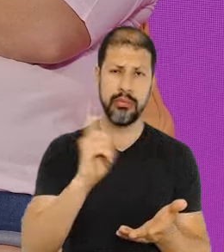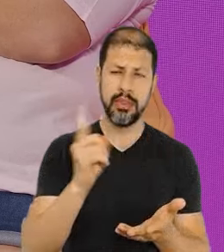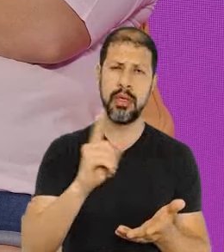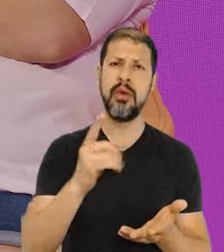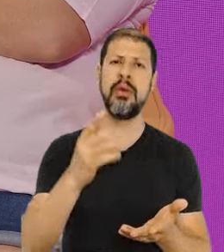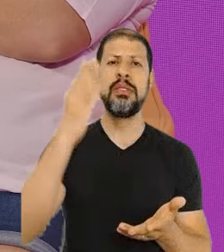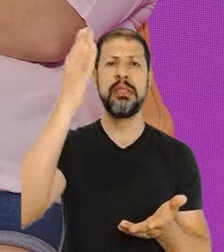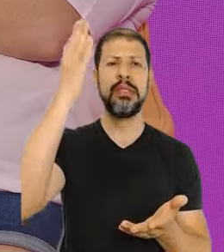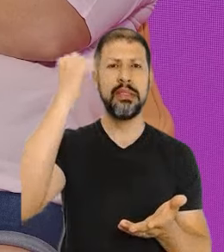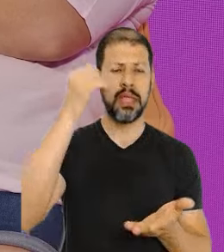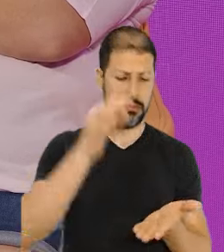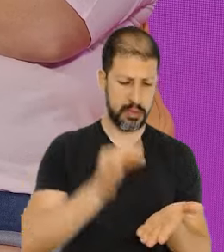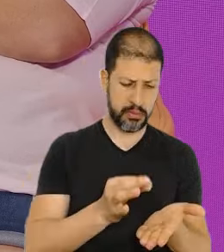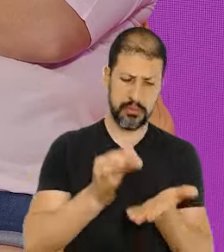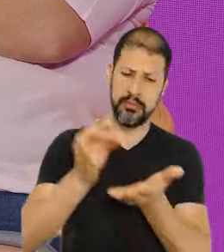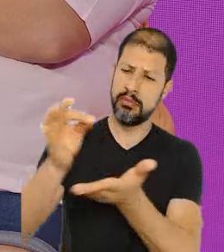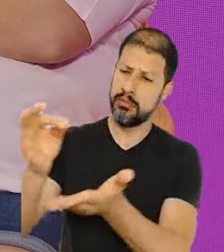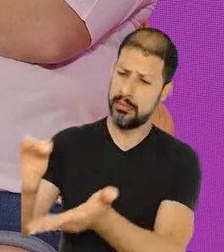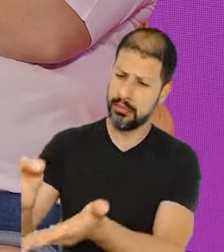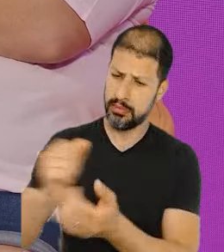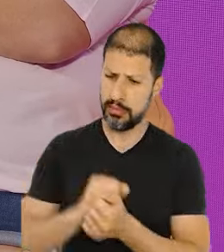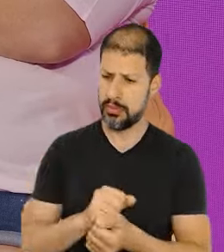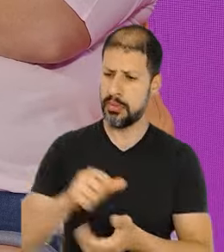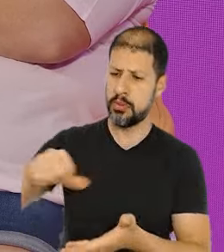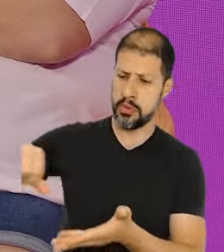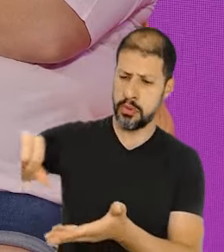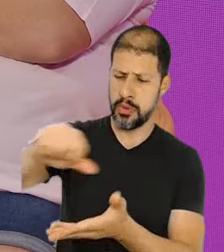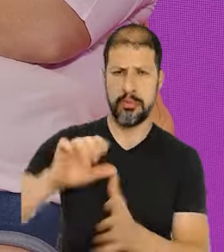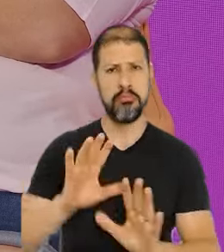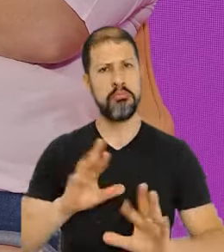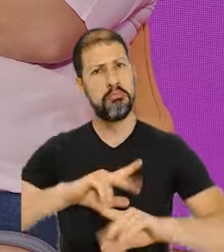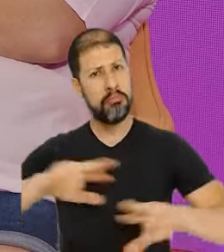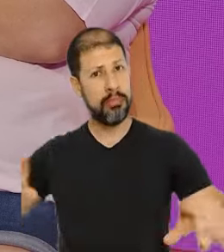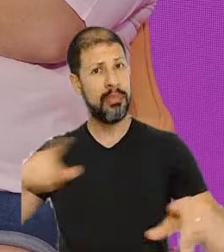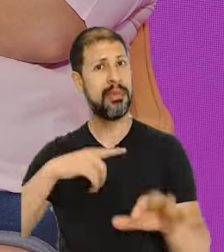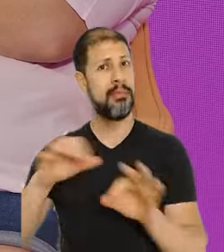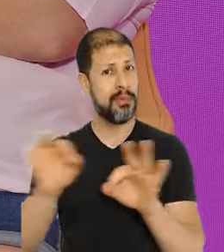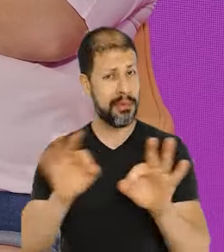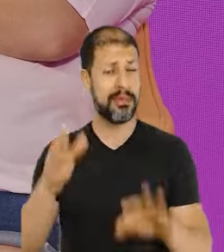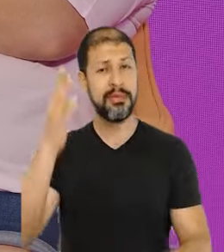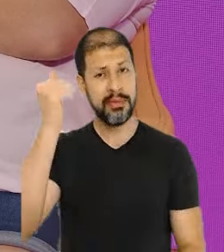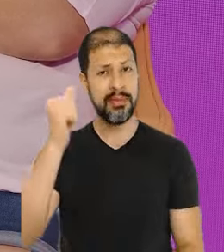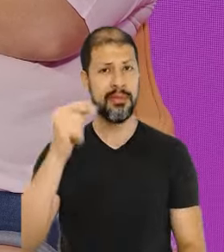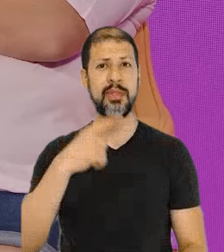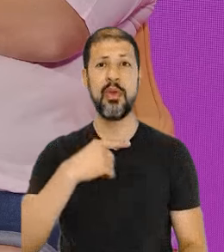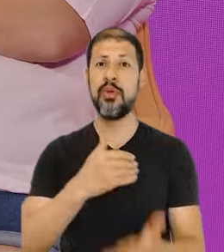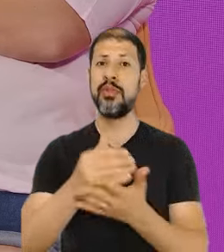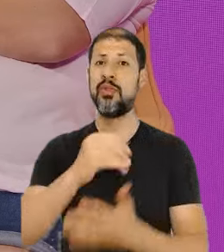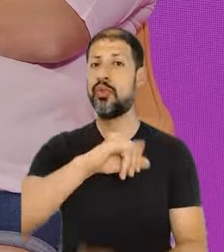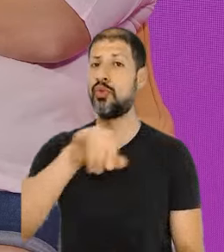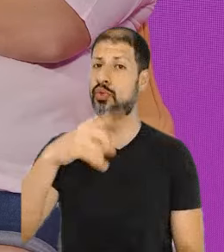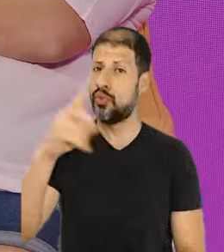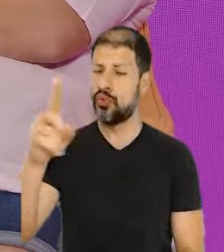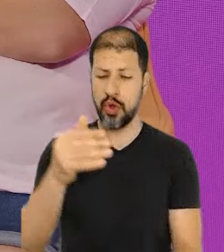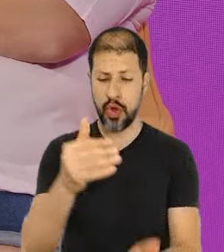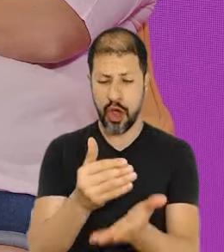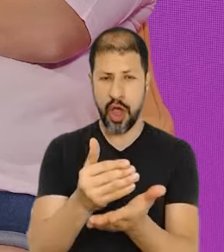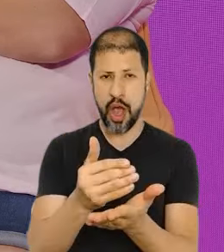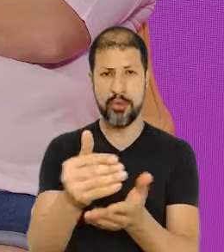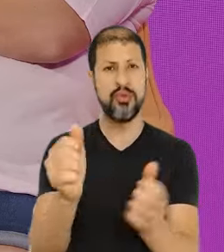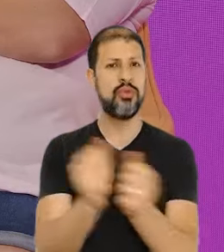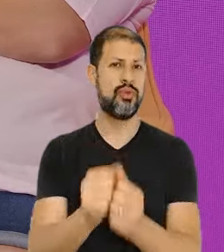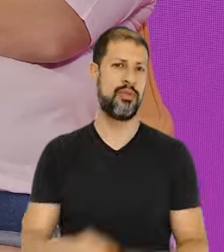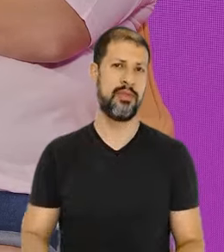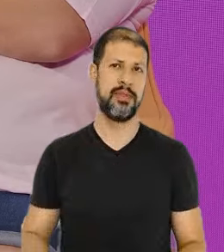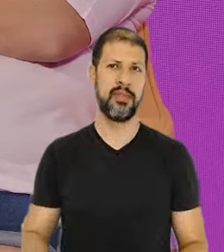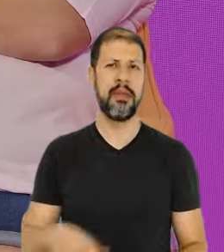colocar xícara sabe colocar o pe fur então ele começou a a com João no primeiro passo né então antes de